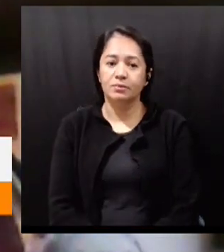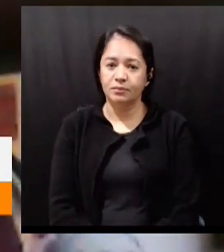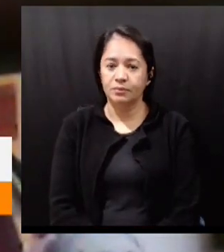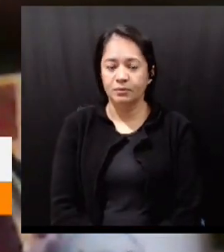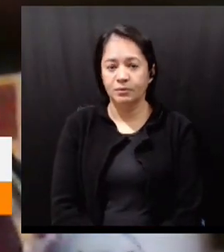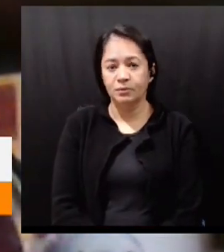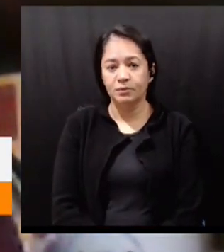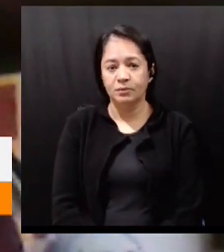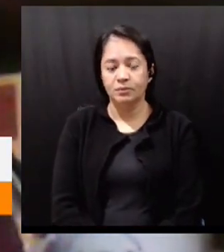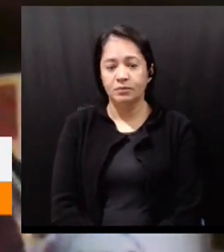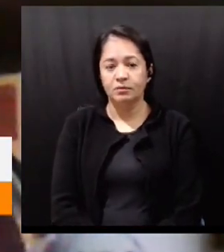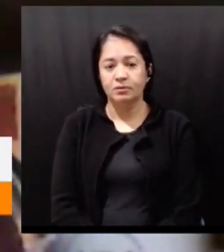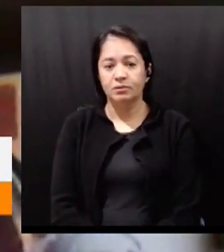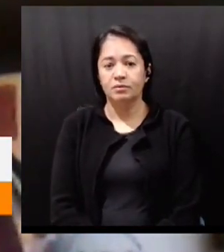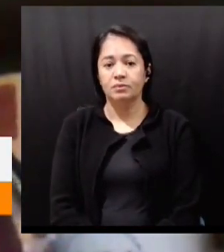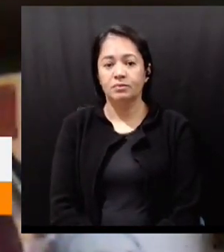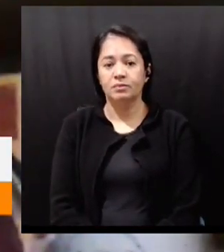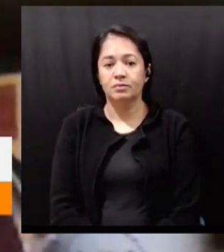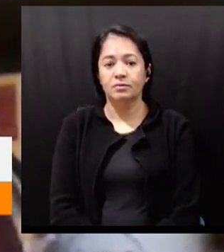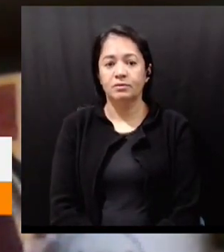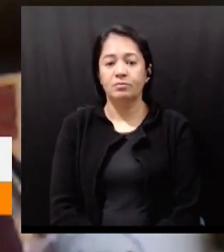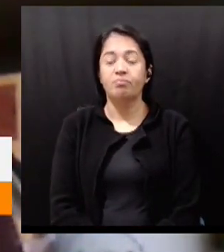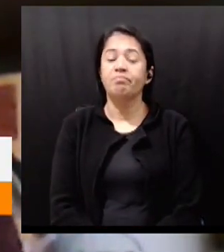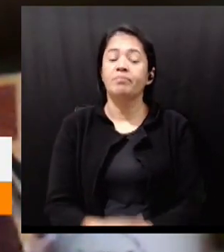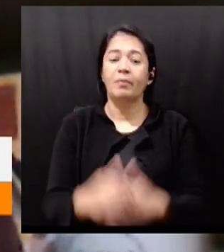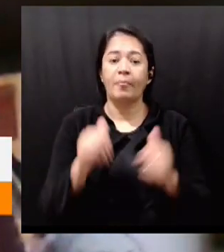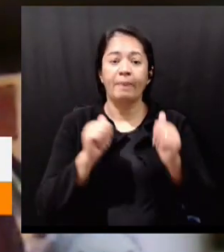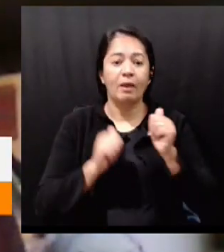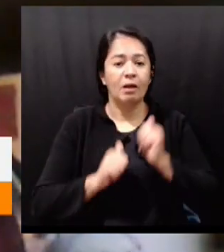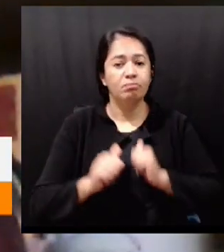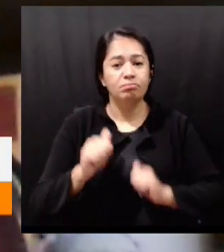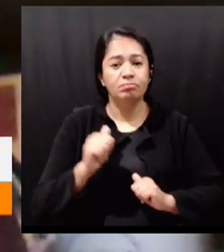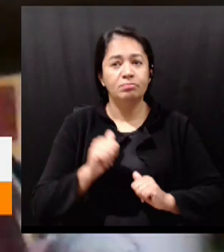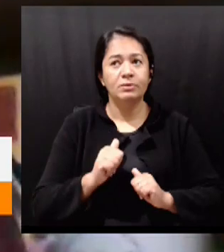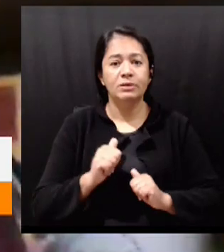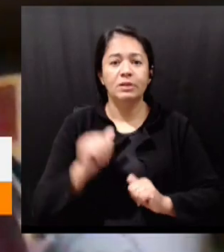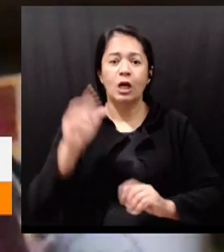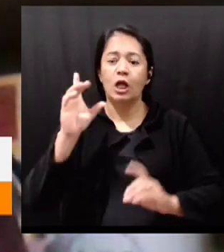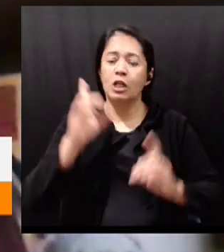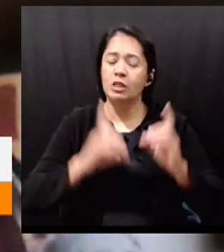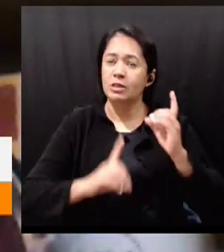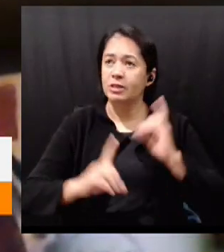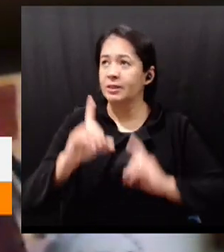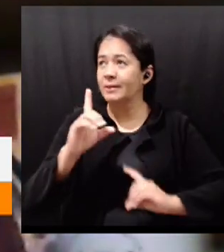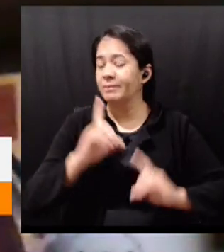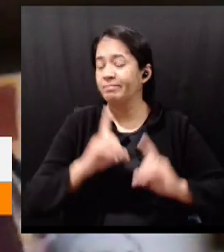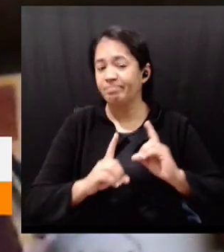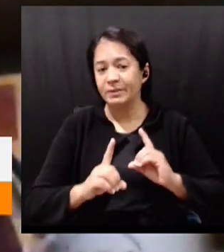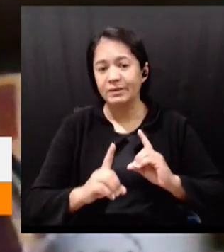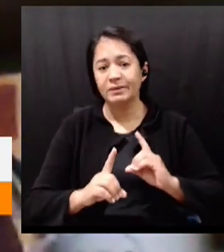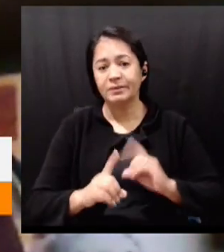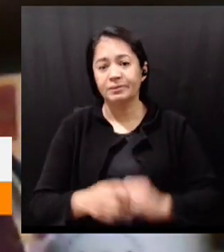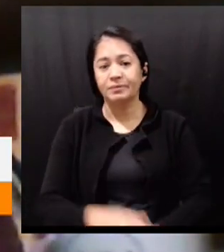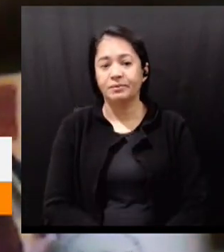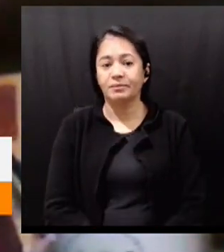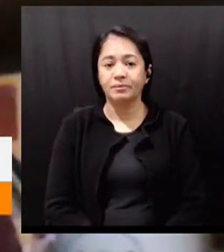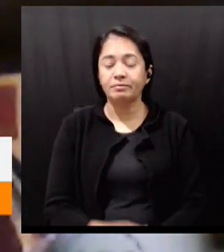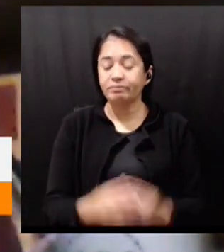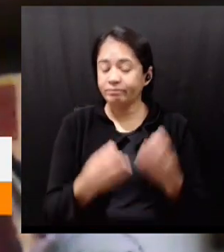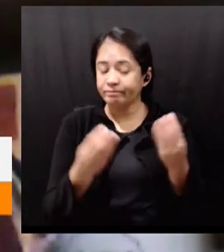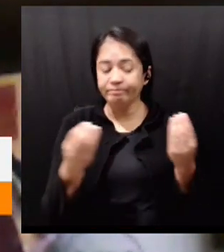A ansiedade, depressão, muito, muito e muitas, né? E